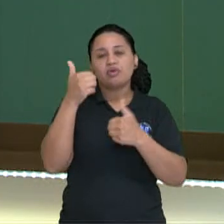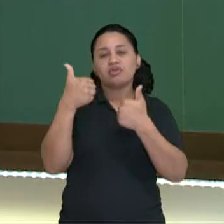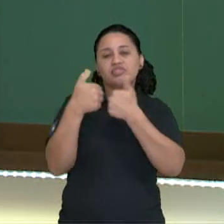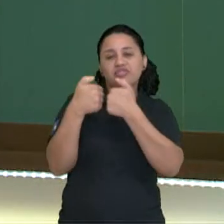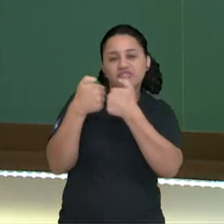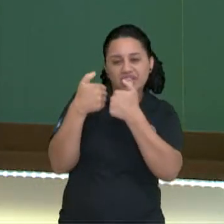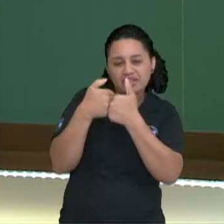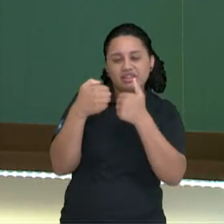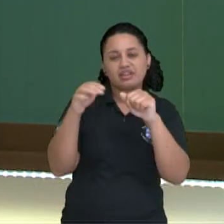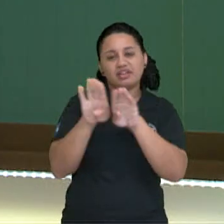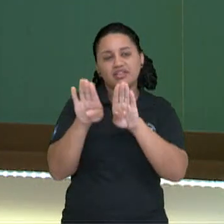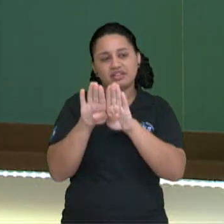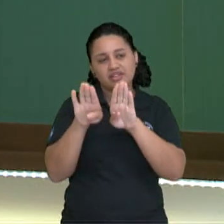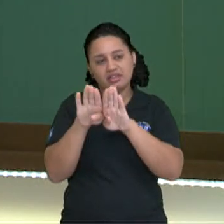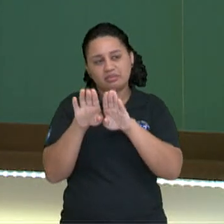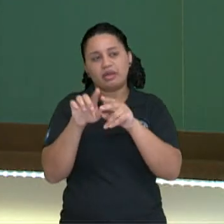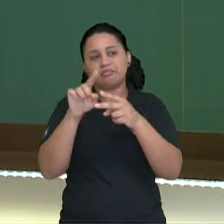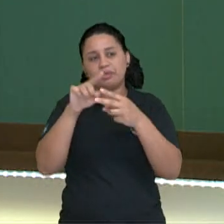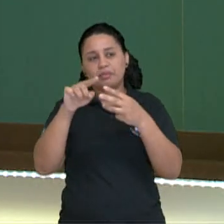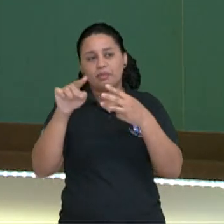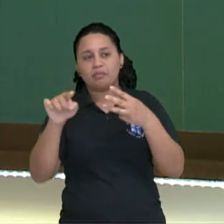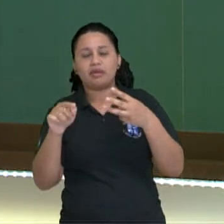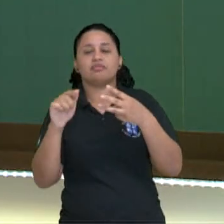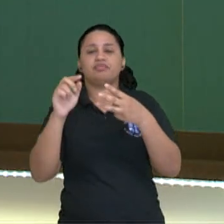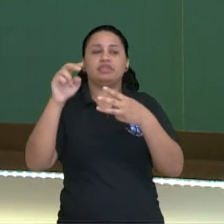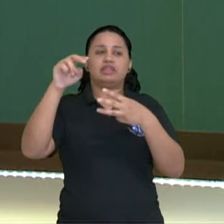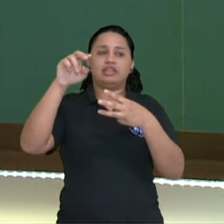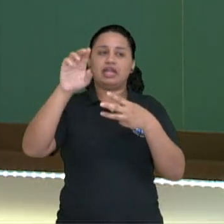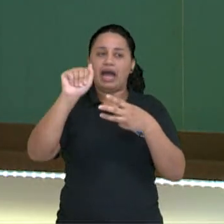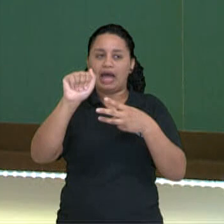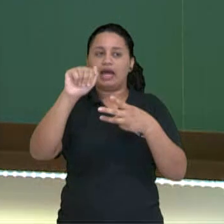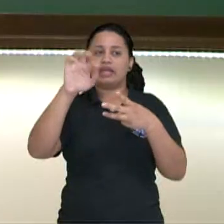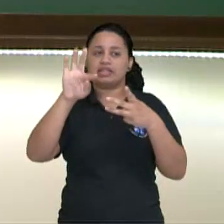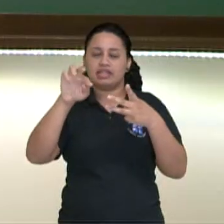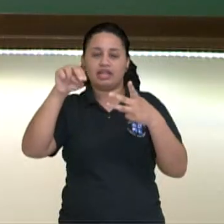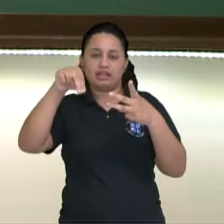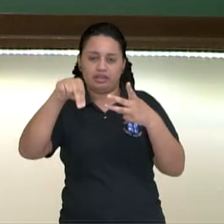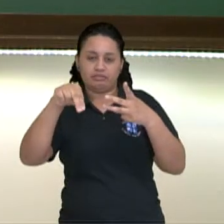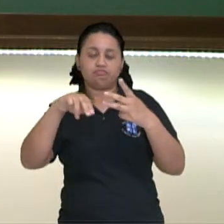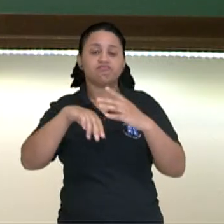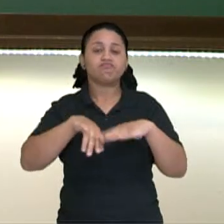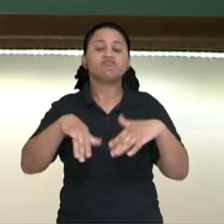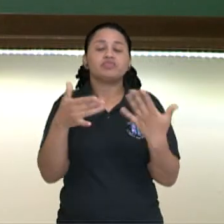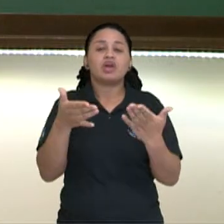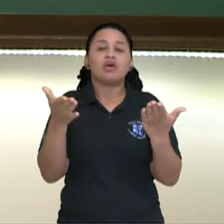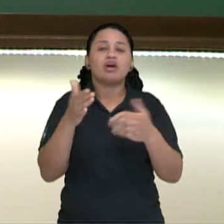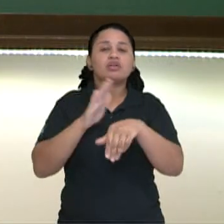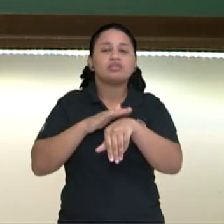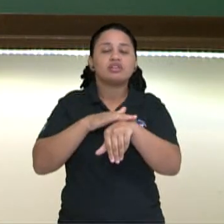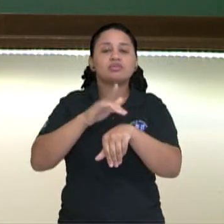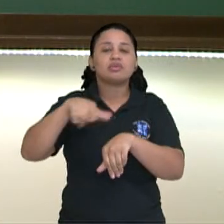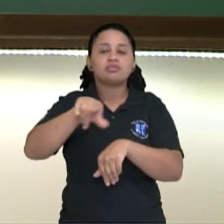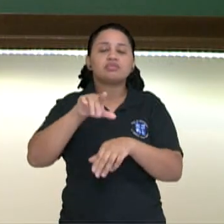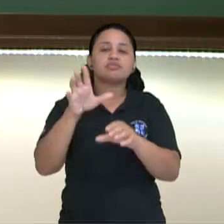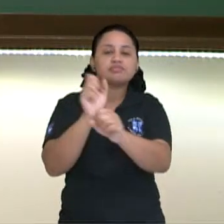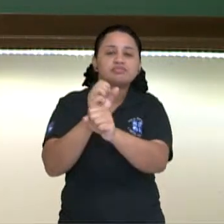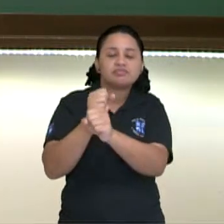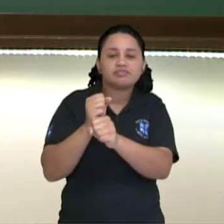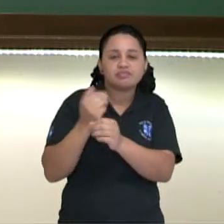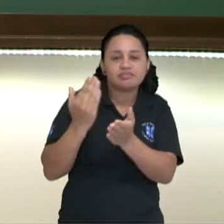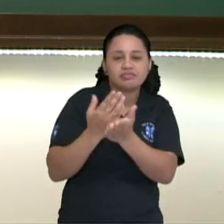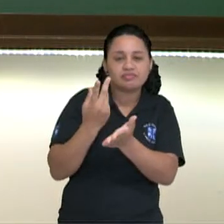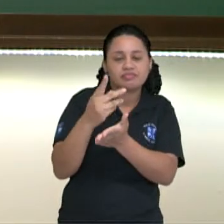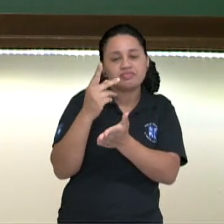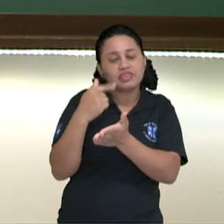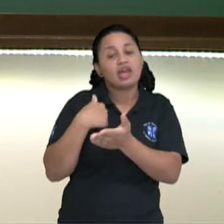aula, A, amperes, T, Tesla e N dado em Newton. Bem um tempinho para vocês calcularem aí qual